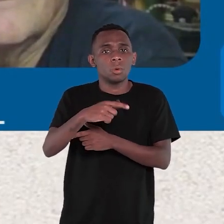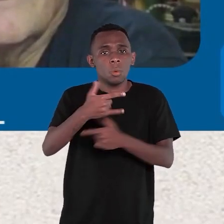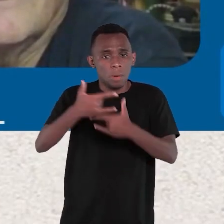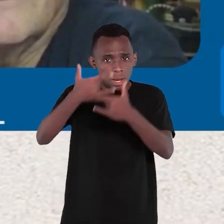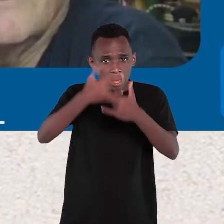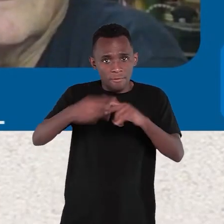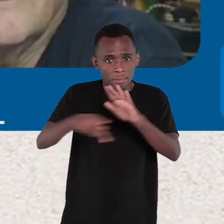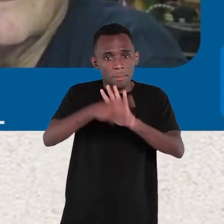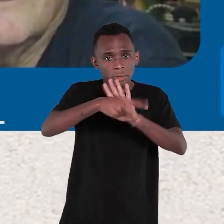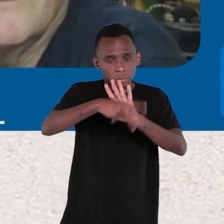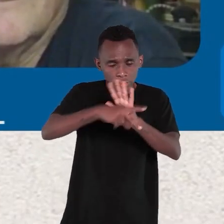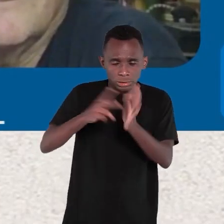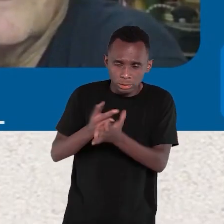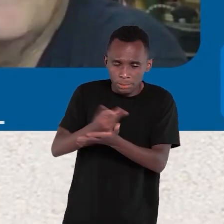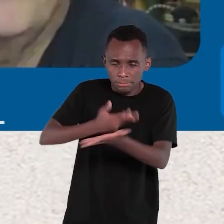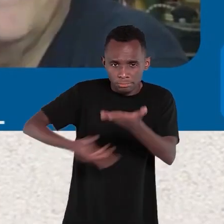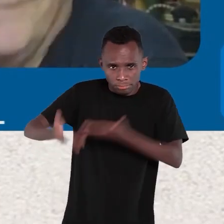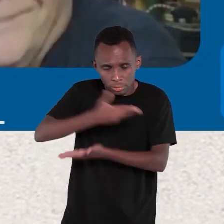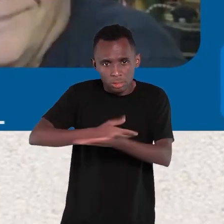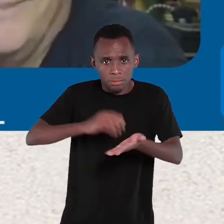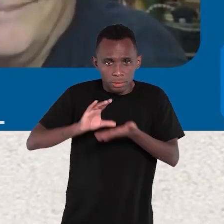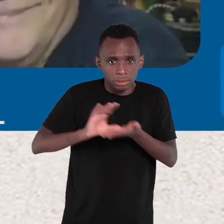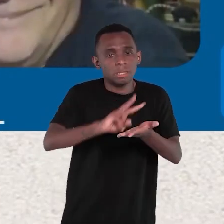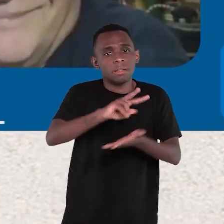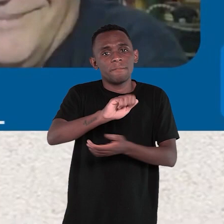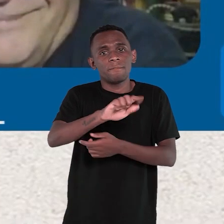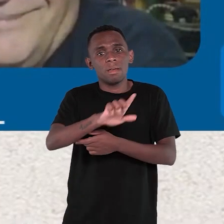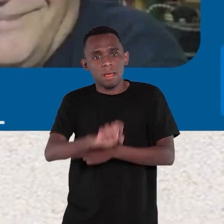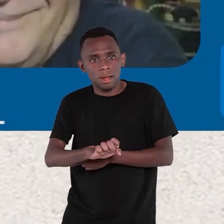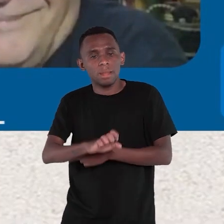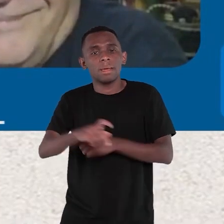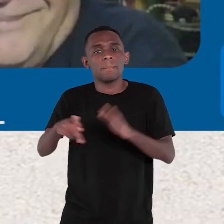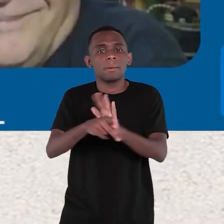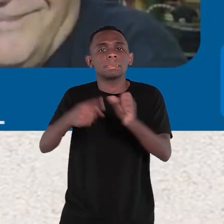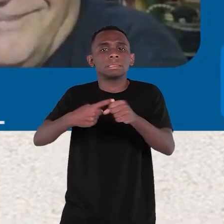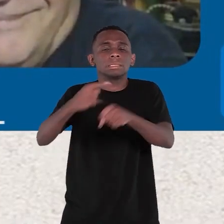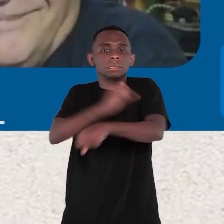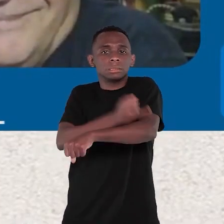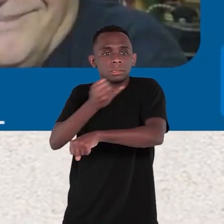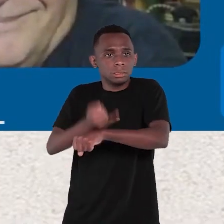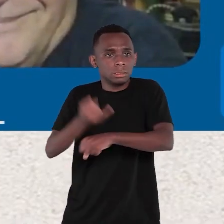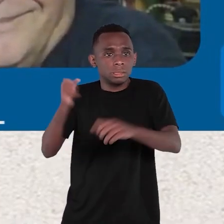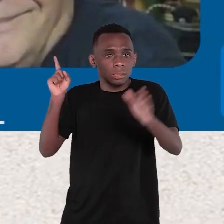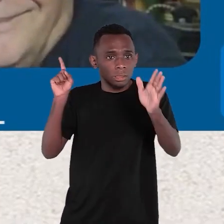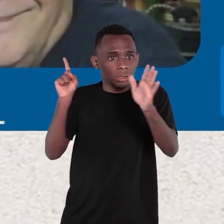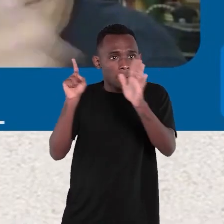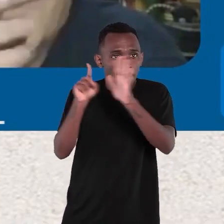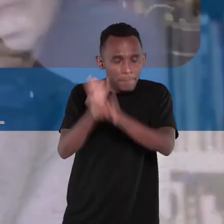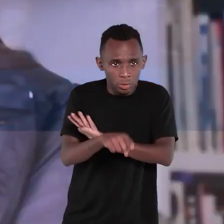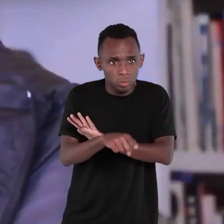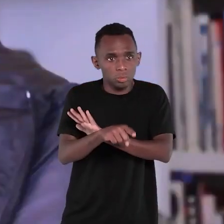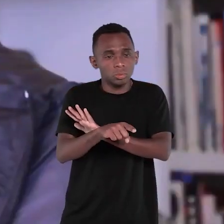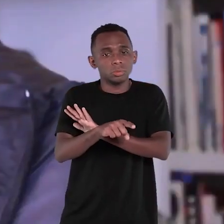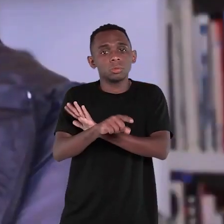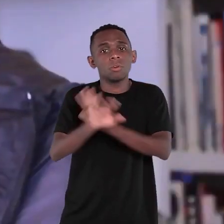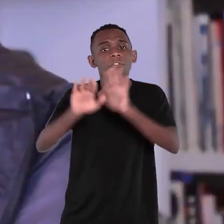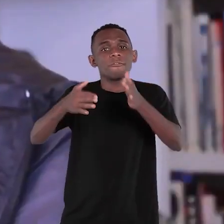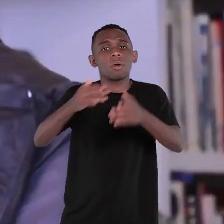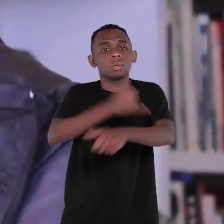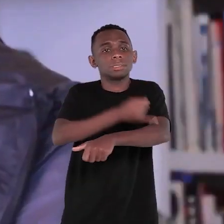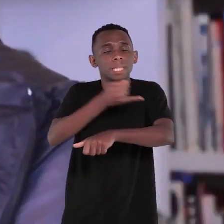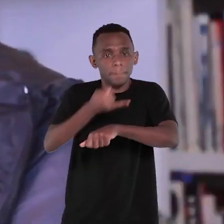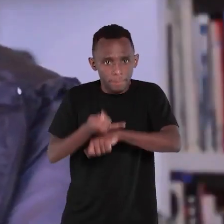atividade do Sempre um Papo, patrocinado pelo Instituto Cultural Vale, em Itabira. Então, essa pergunta é um pouco destinada